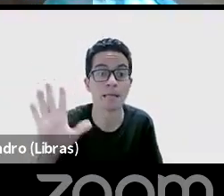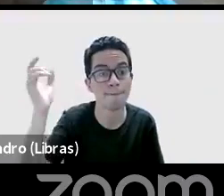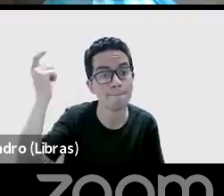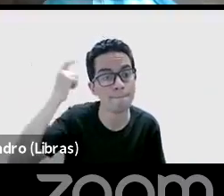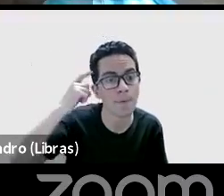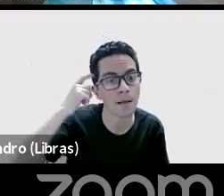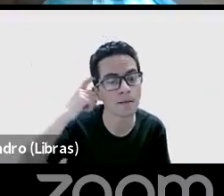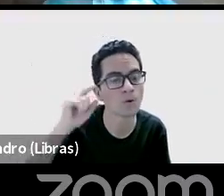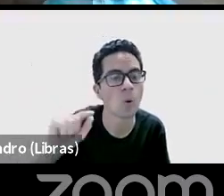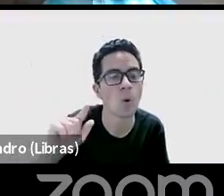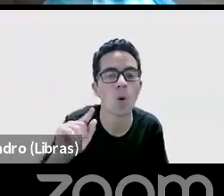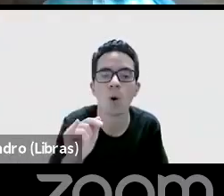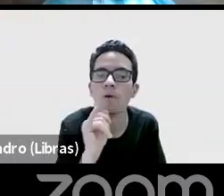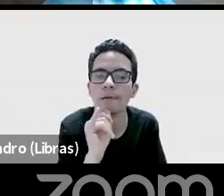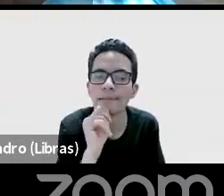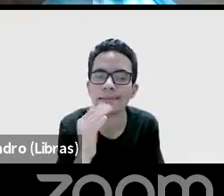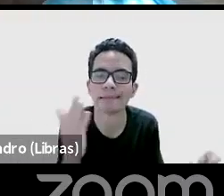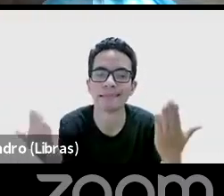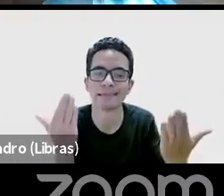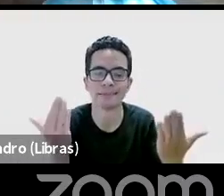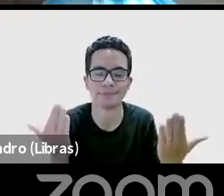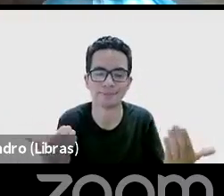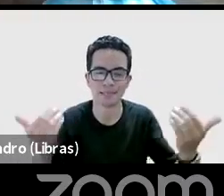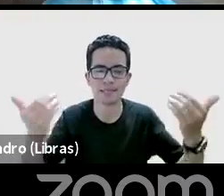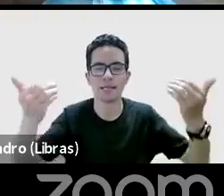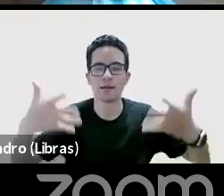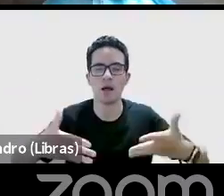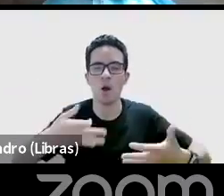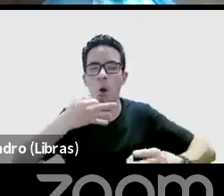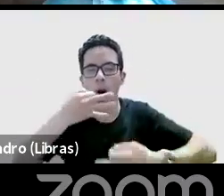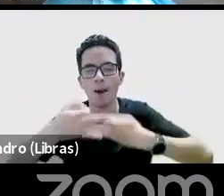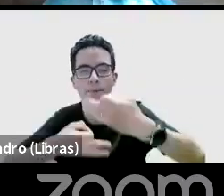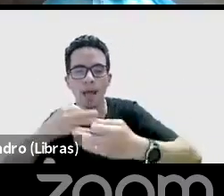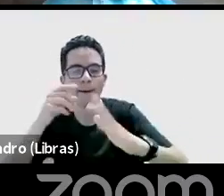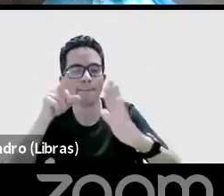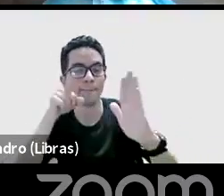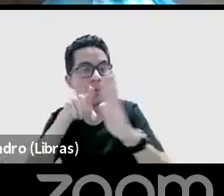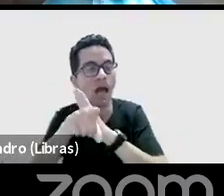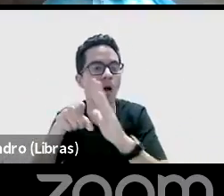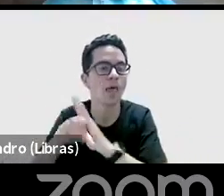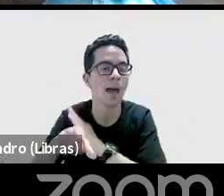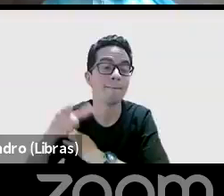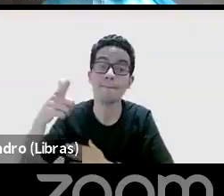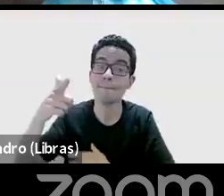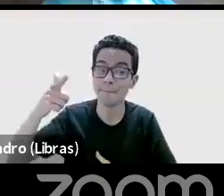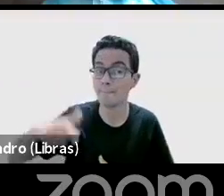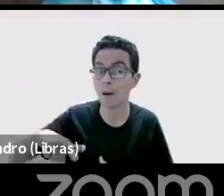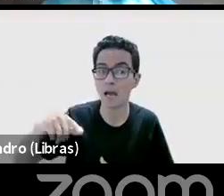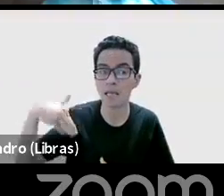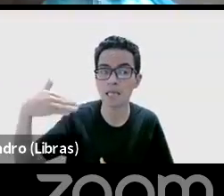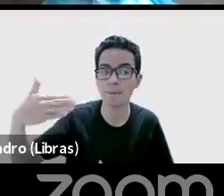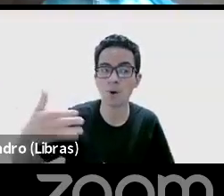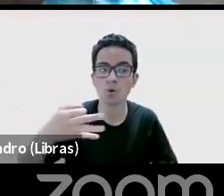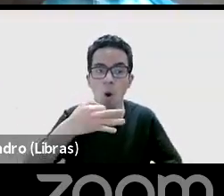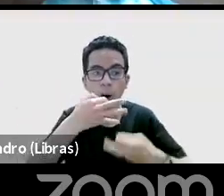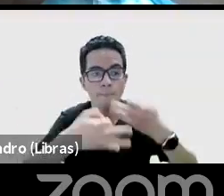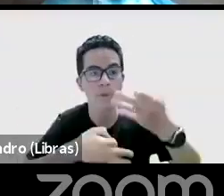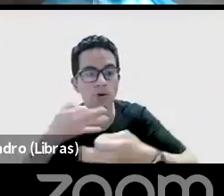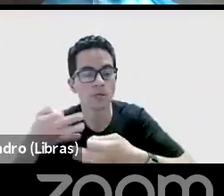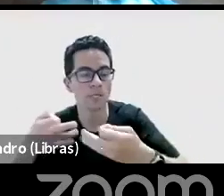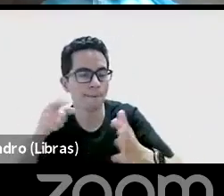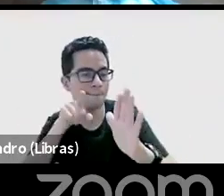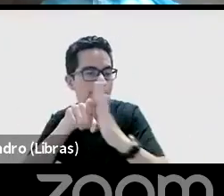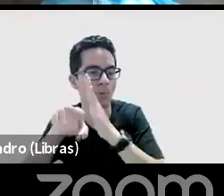pensando, né? Por exemplo, né? Vou falar um pouco, comentar as perguntas e aí abro de novo, a gente abre para mais comentários, mais perguntas,